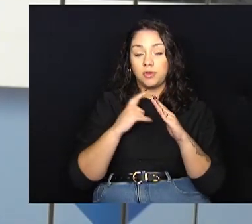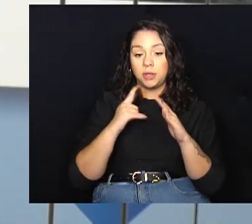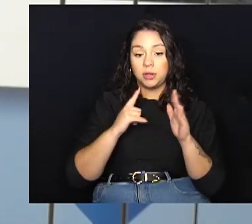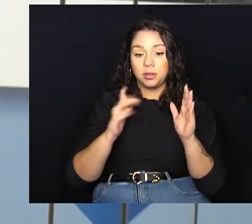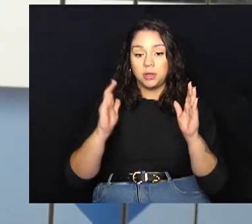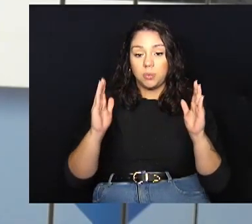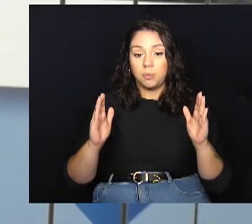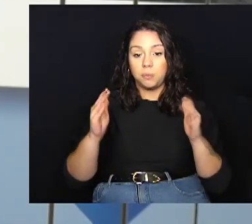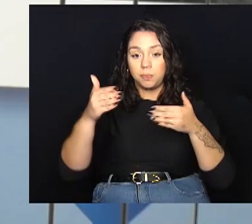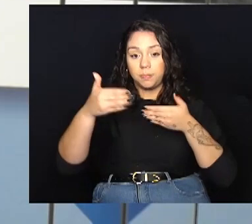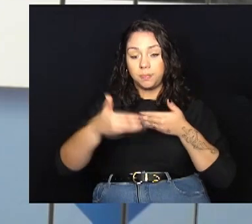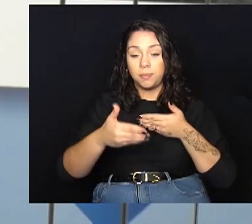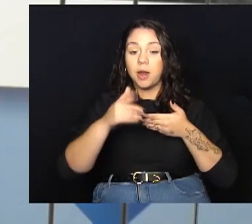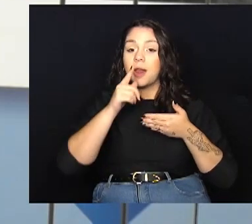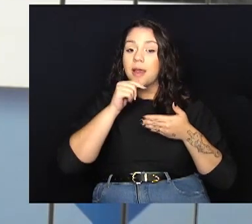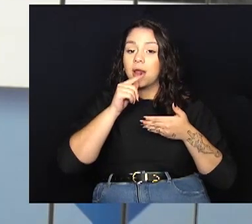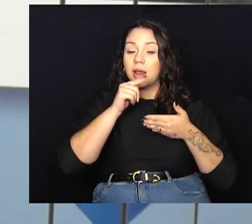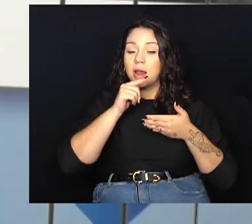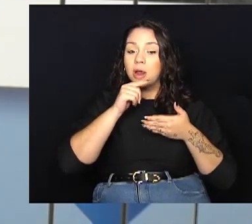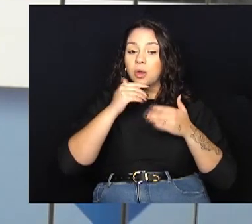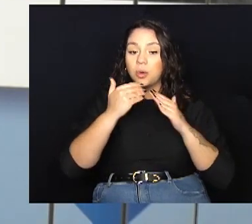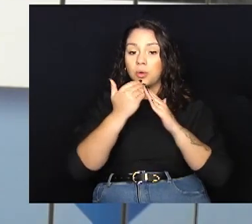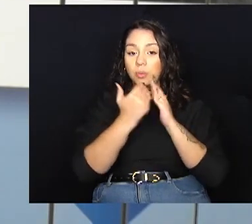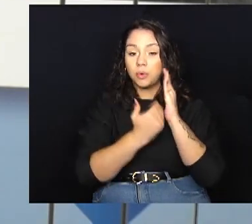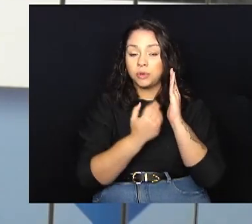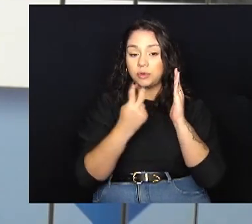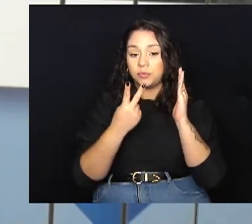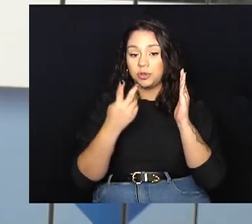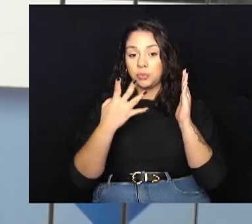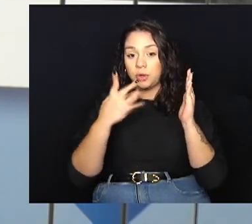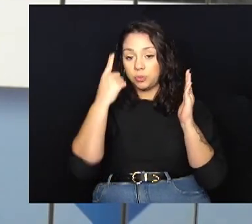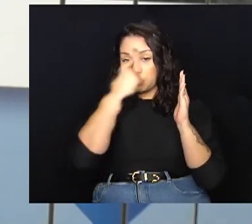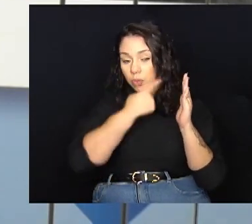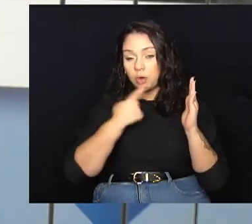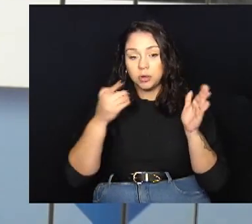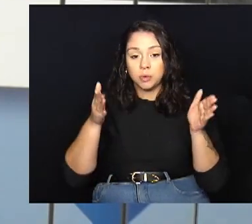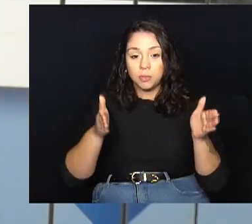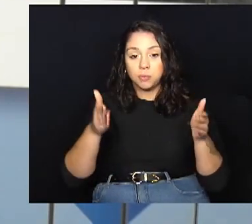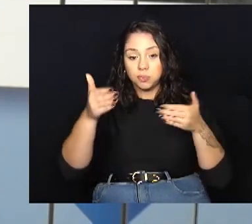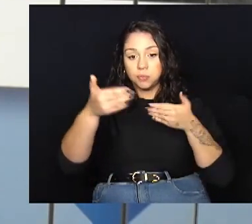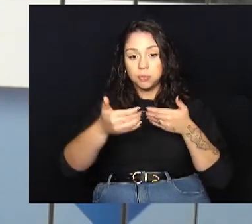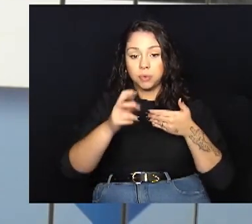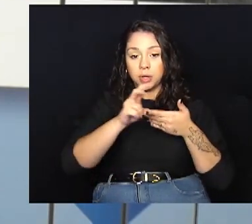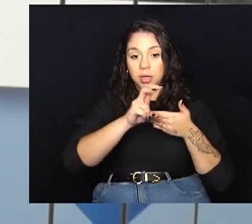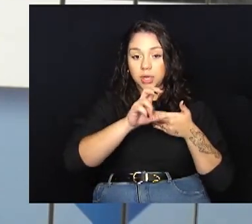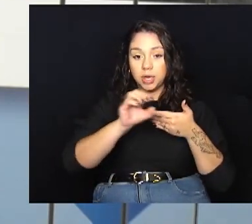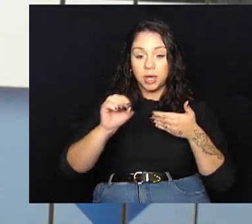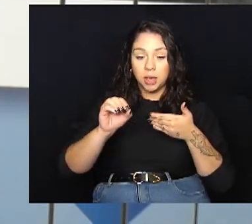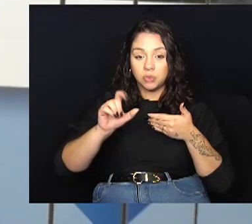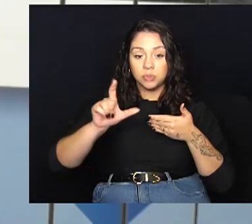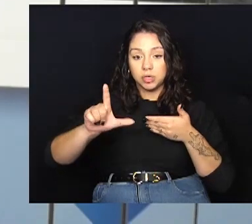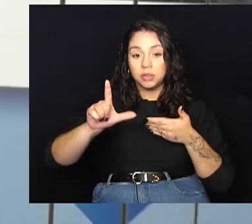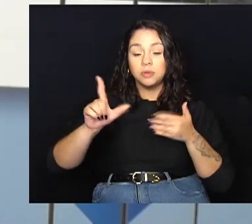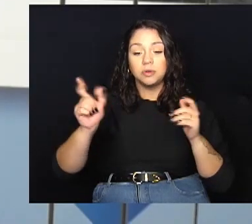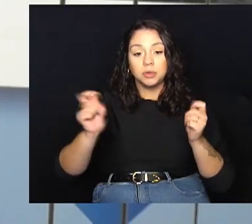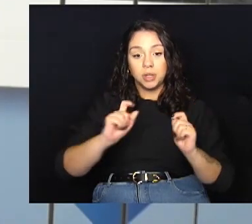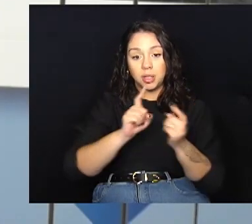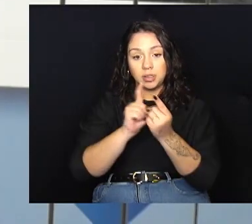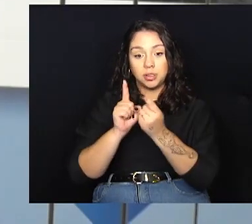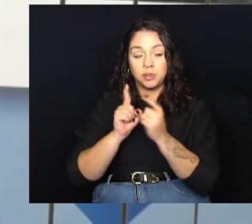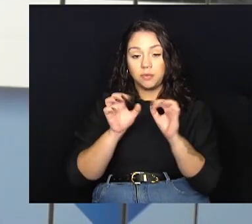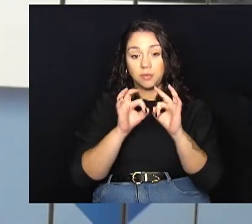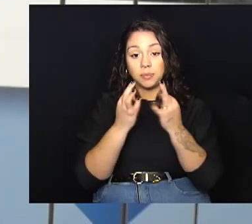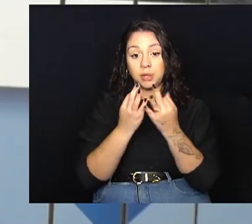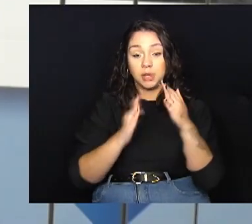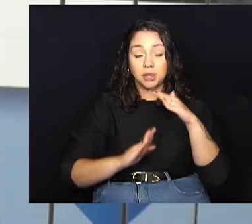para ao menos 24 horas de reservação ou seja uma caixa d'água de 500 litros dá para ir atender uma família de até